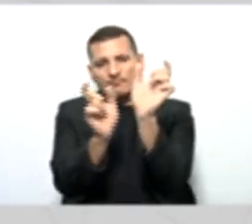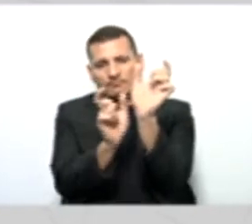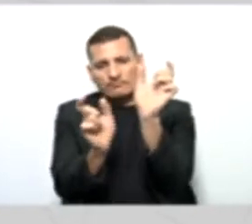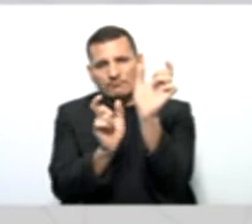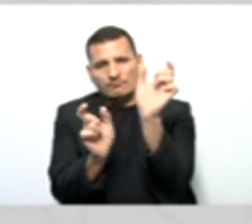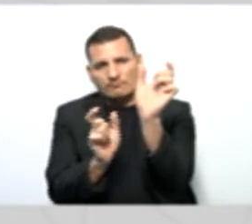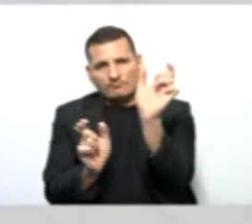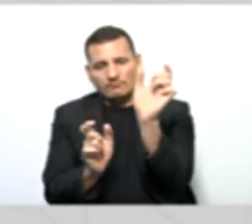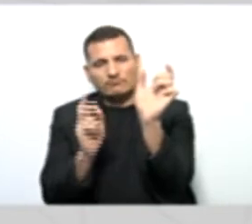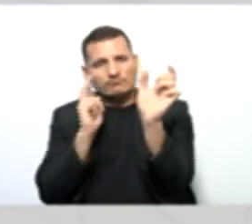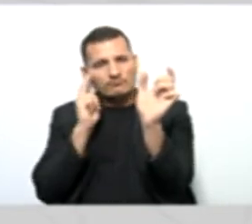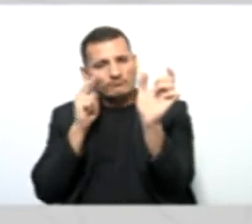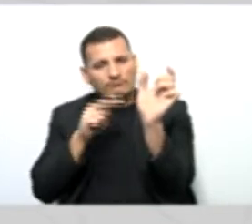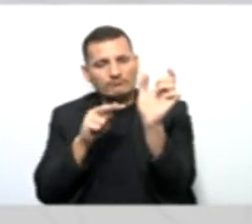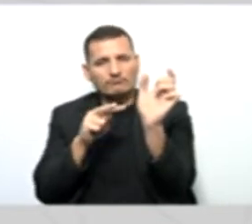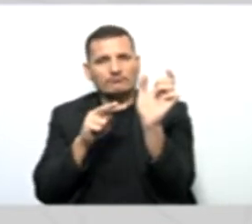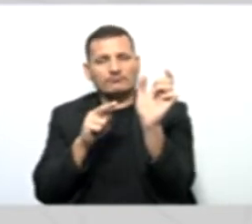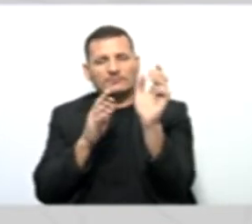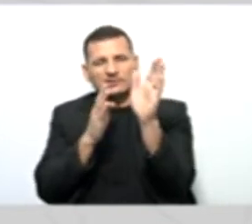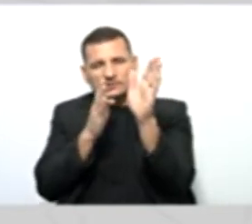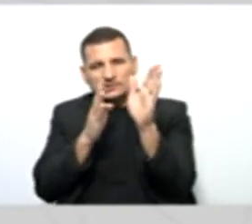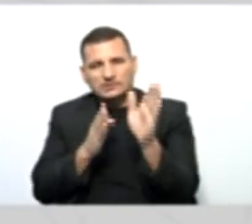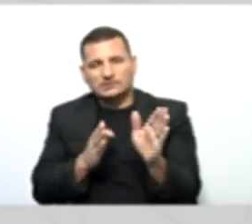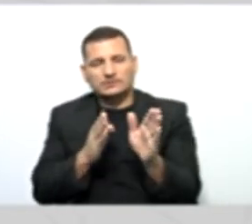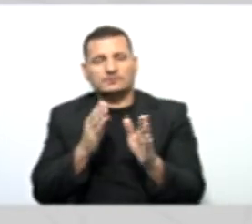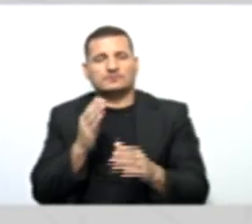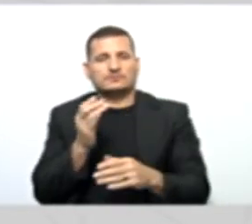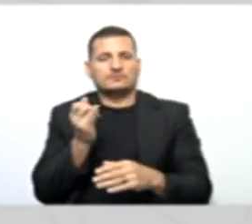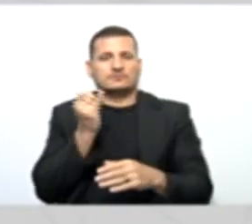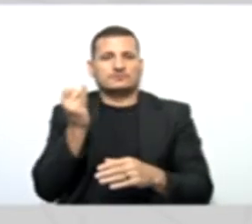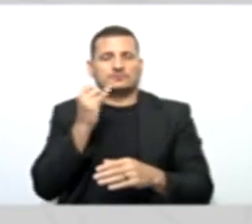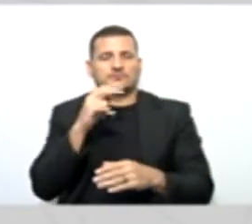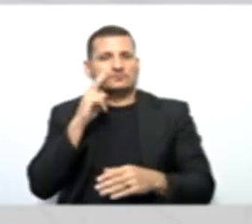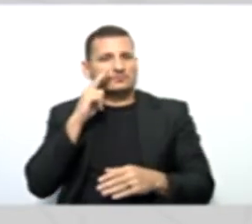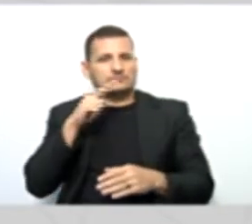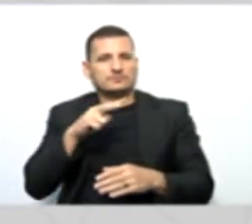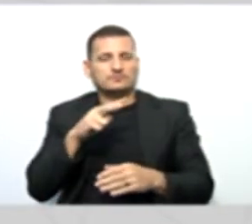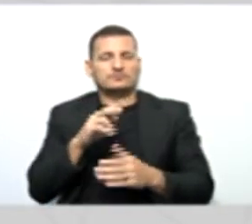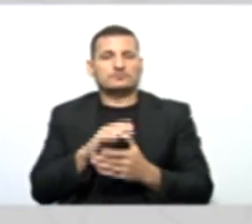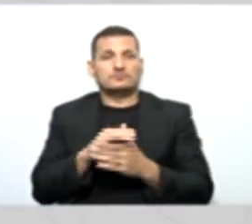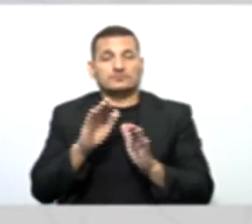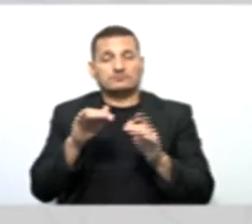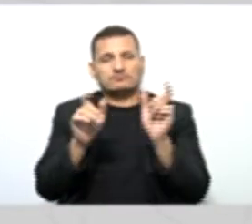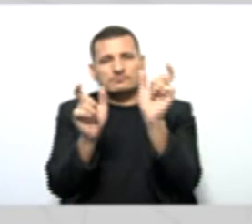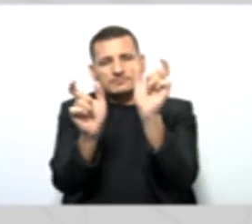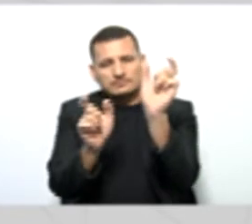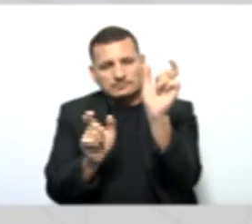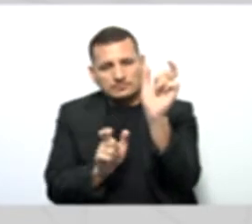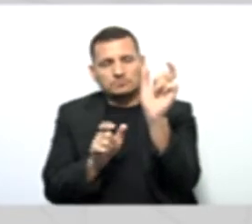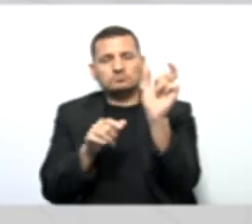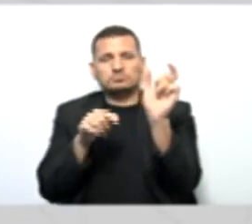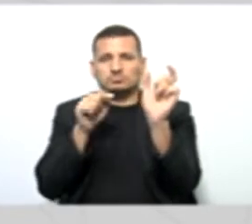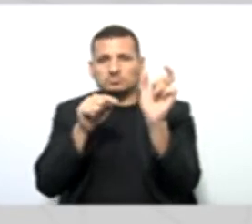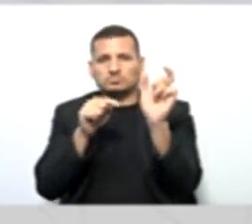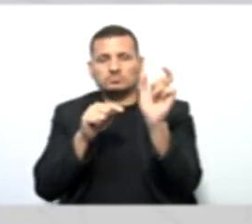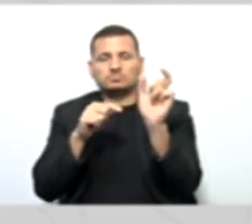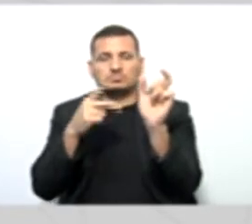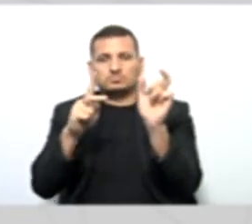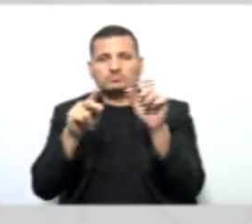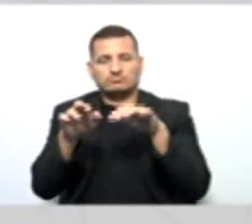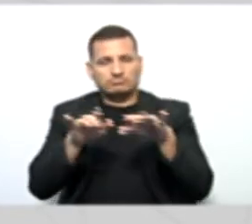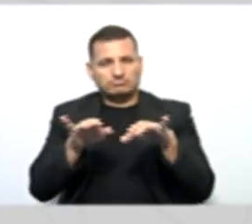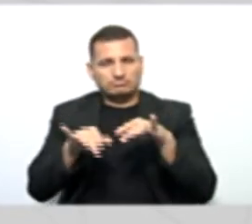Foi muito importante essa dúvida, professor. A questão da indentação conta muito na hora de você fazer o